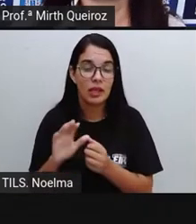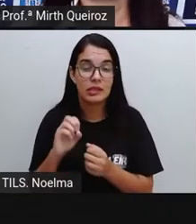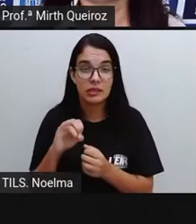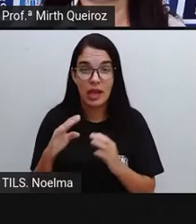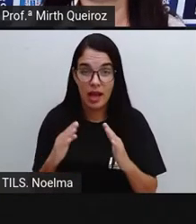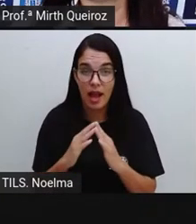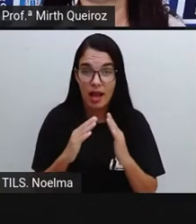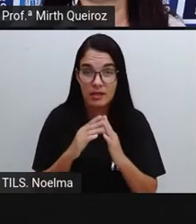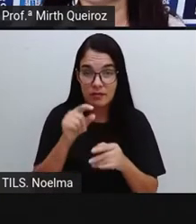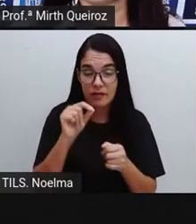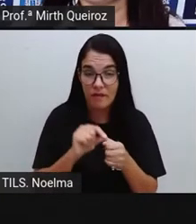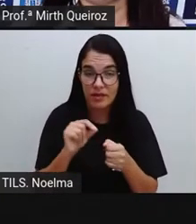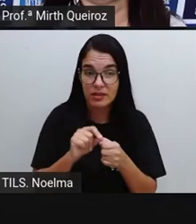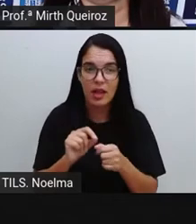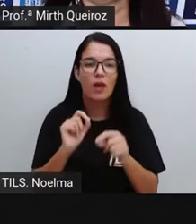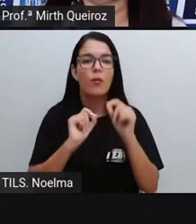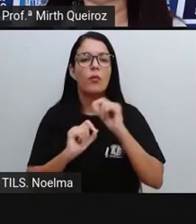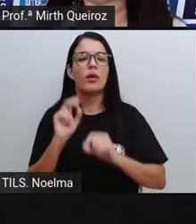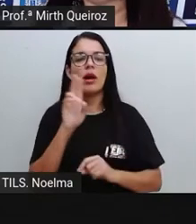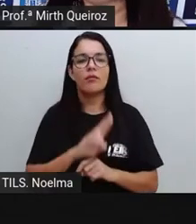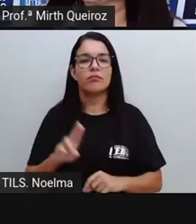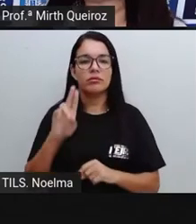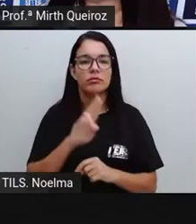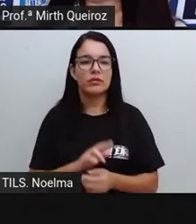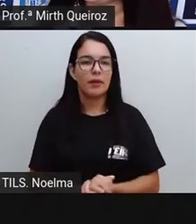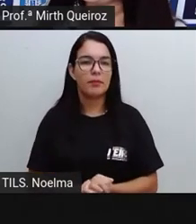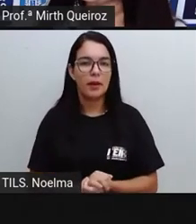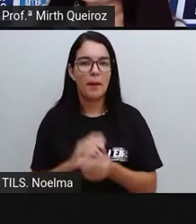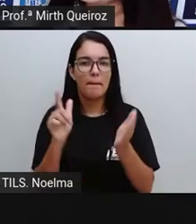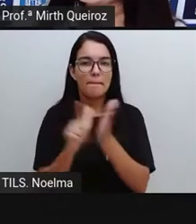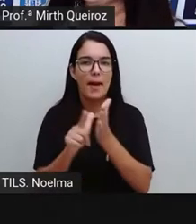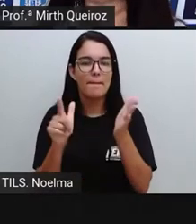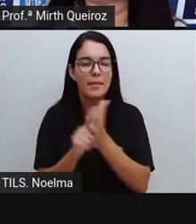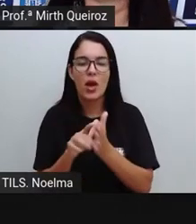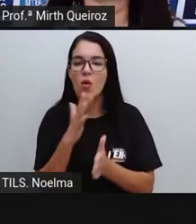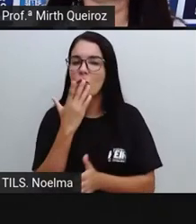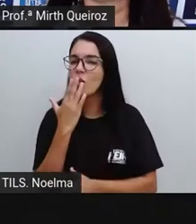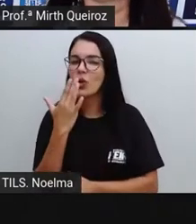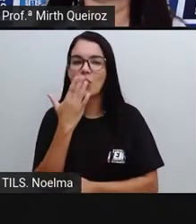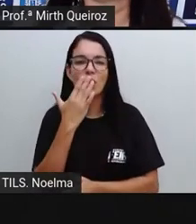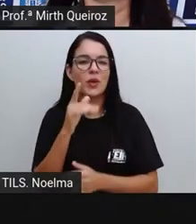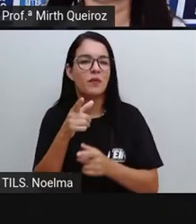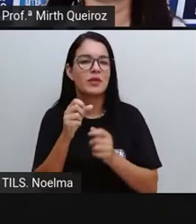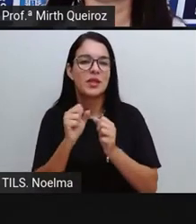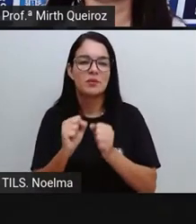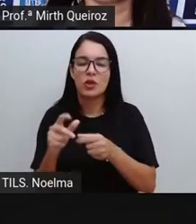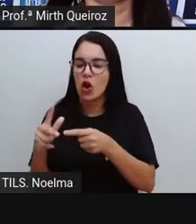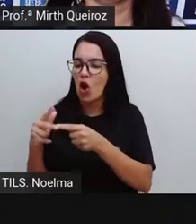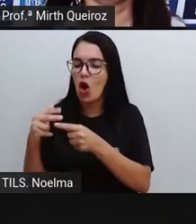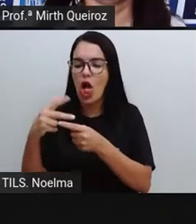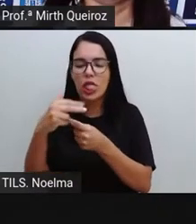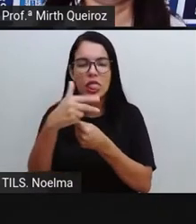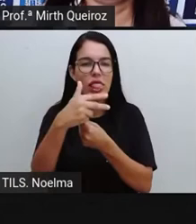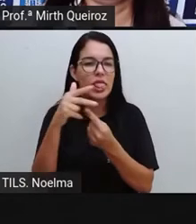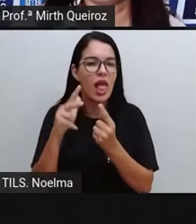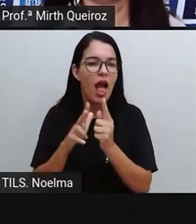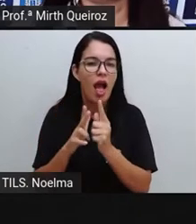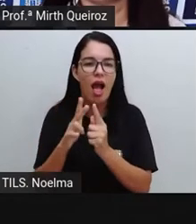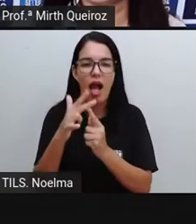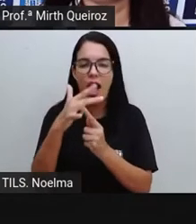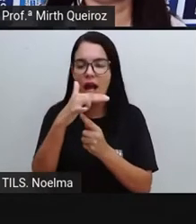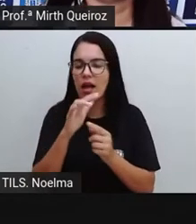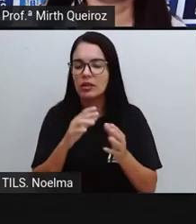a gente vai utilizar pedacinhos de papéis coloridos, certo? Onde vocês vão recortar aí em